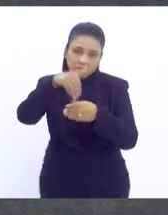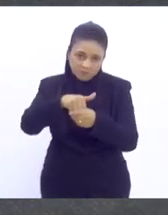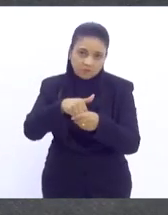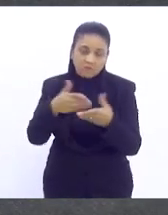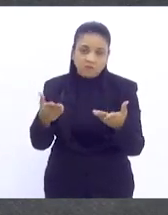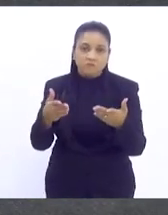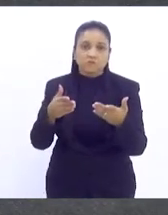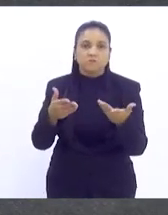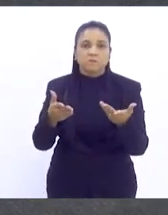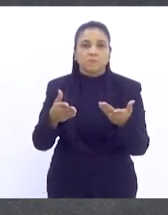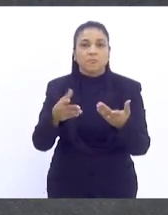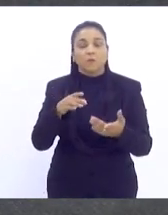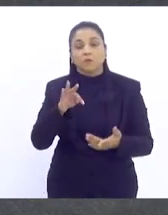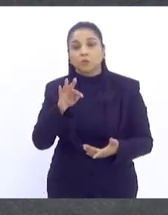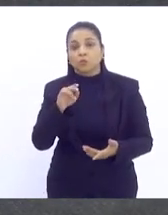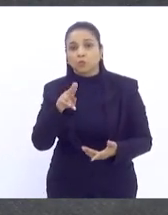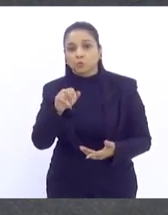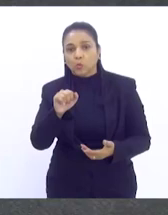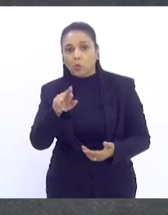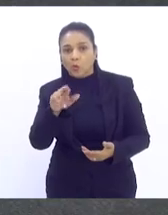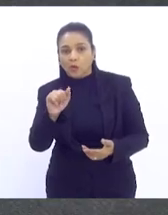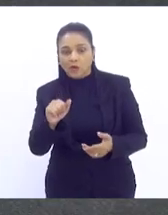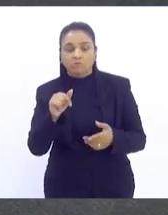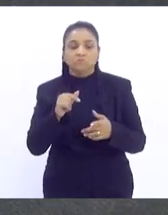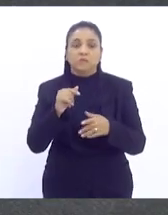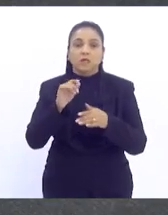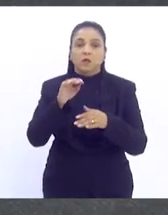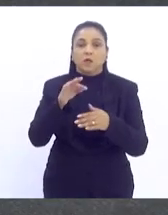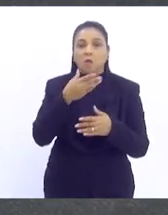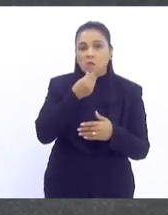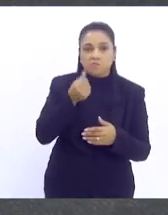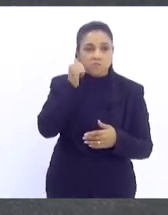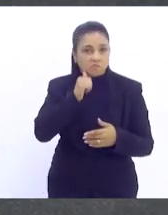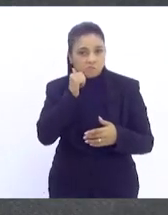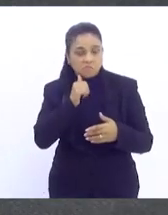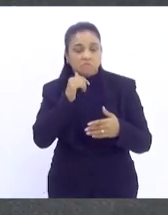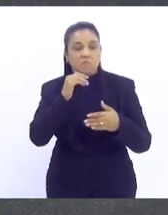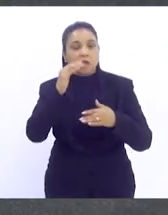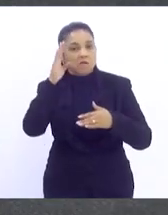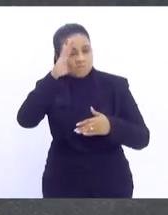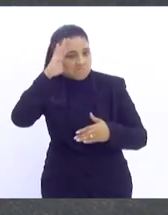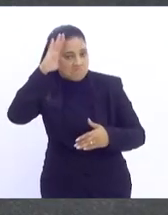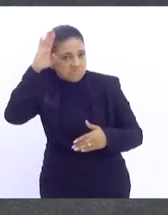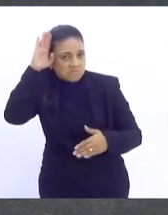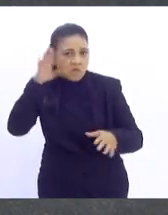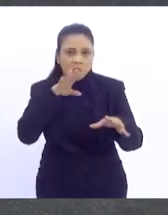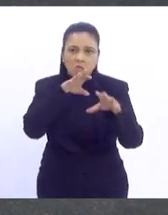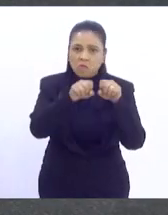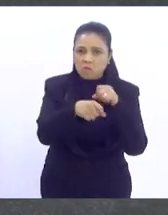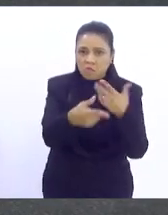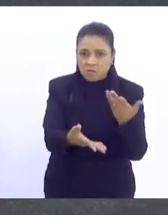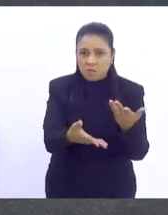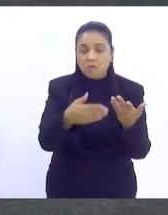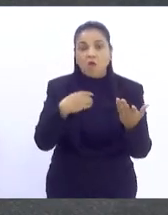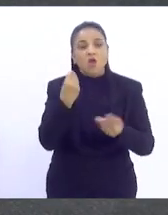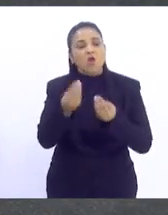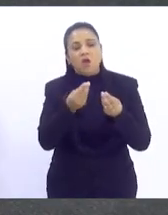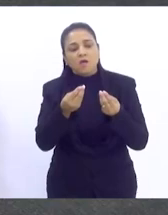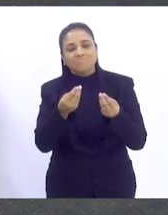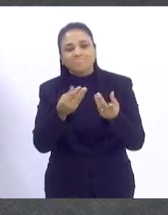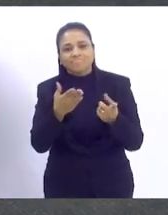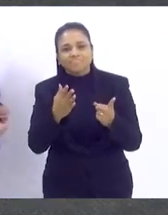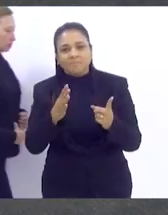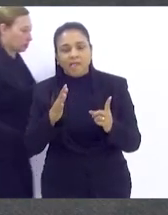o tutor ou uma tutora profissionais dedicada à formação acadêmica qualificada de tantas pessoas passariam por uma situação de